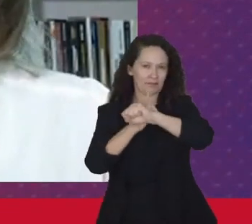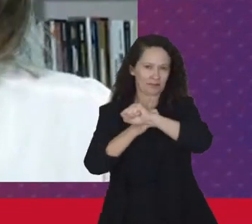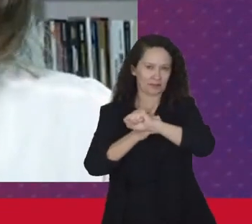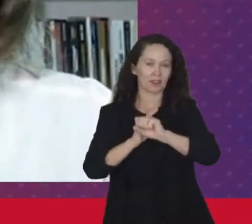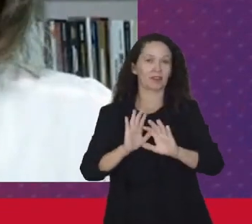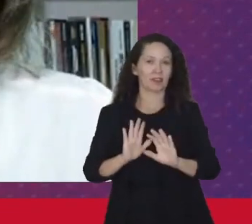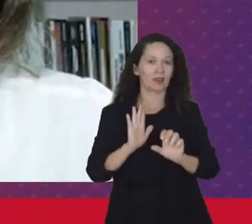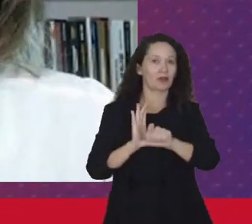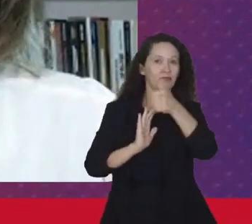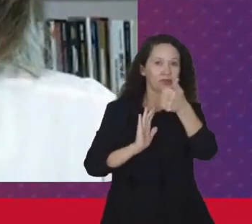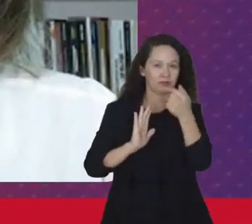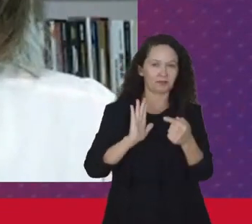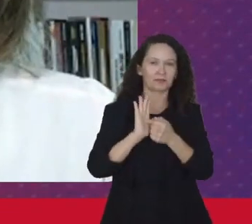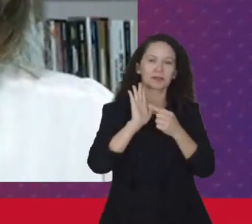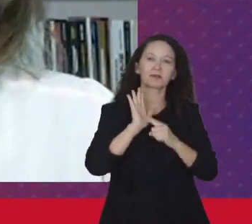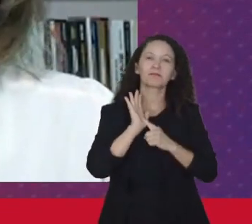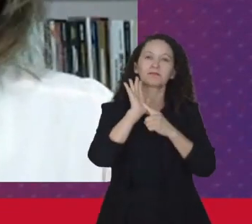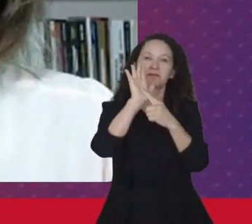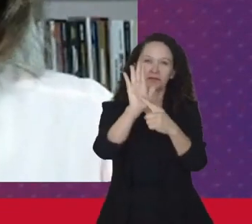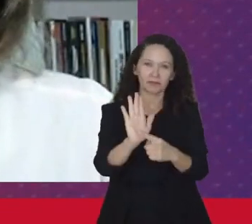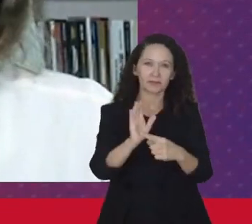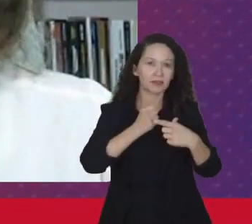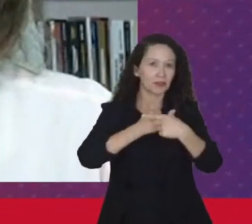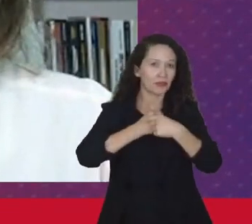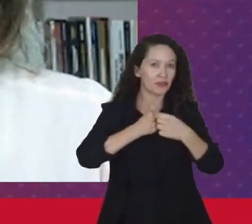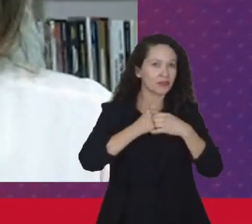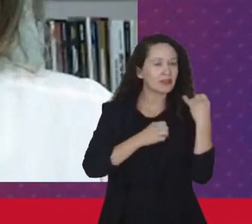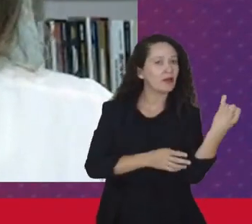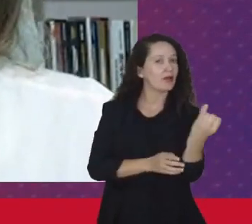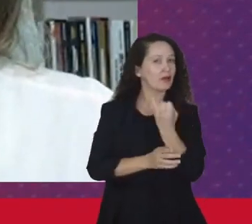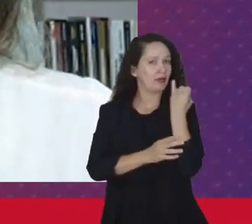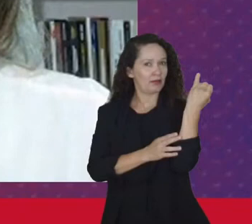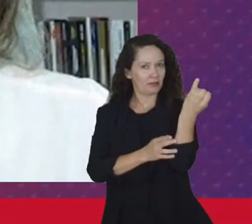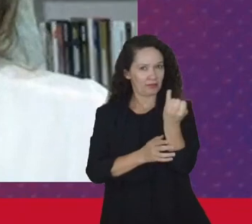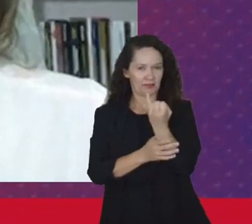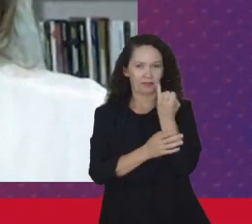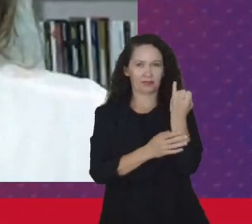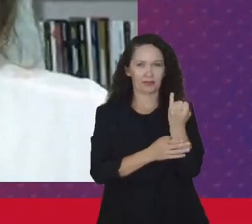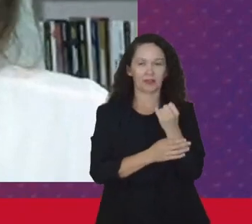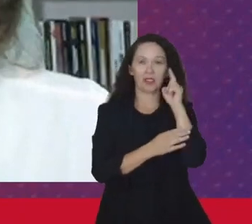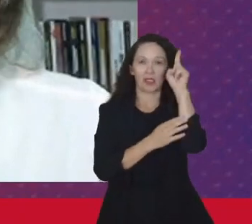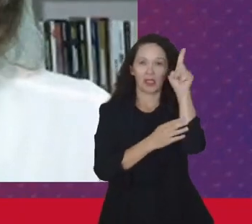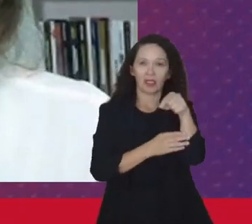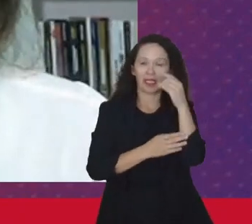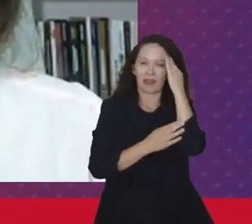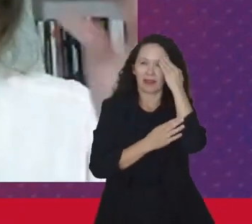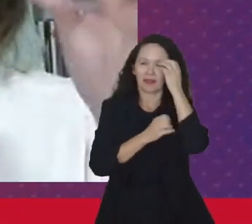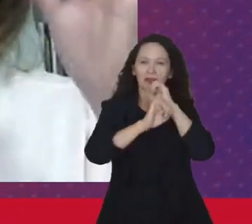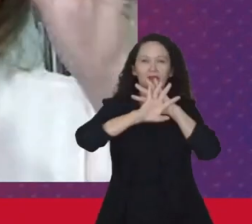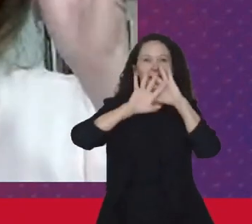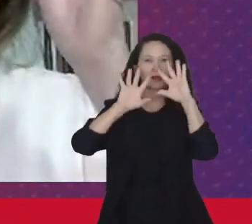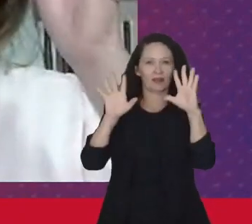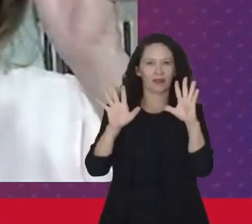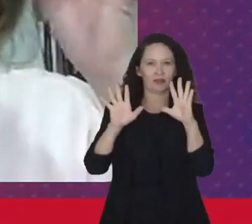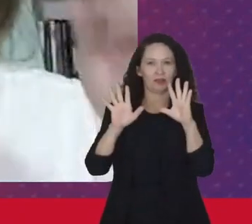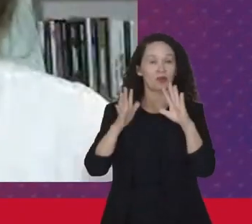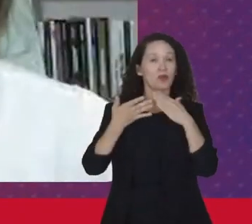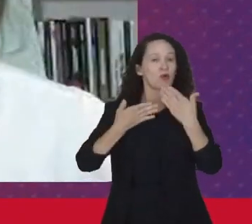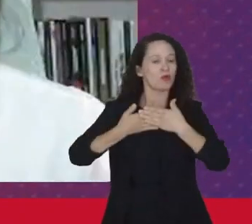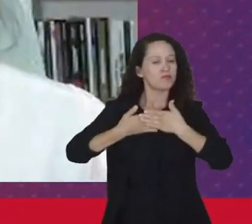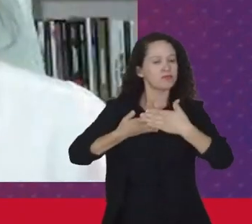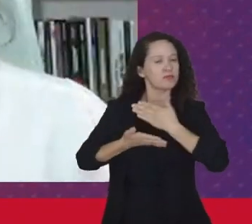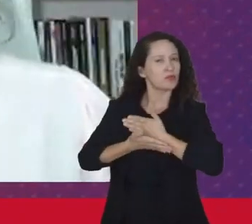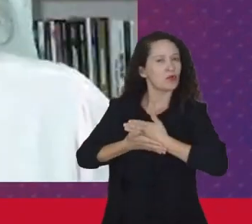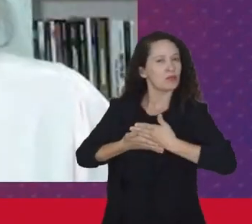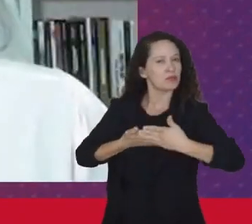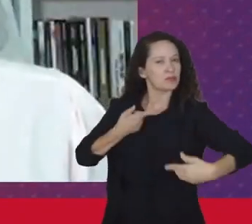primeiro ponto que eu destaco como importante é entender que o ponto de partida